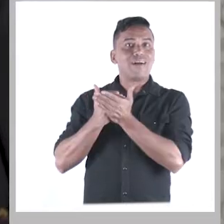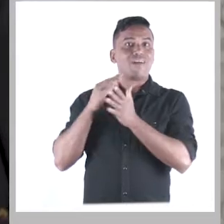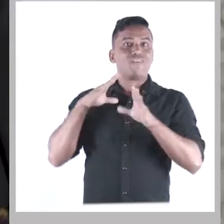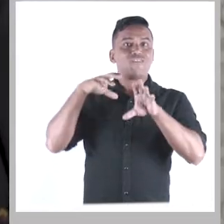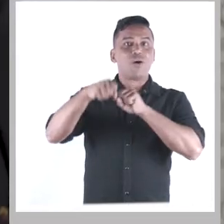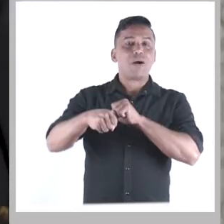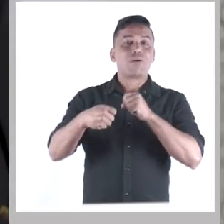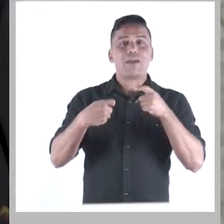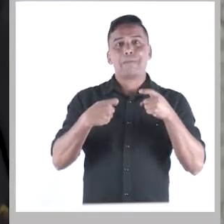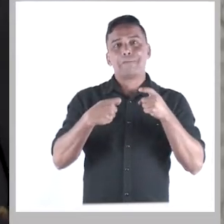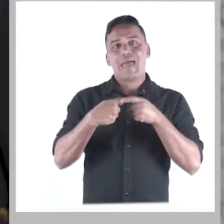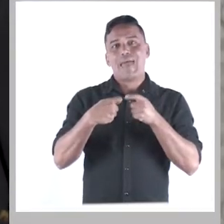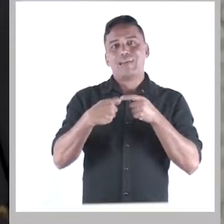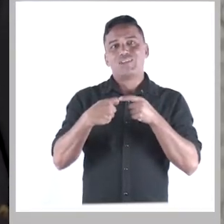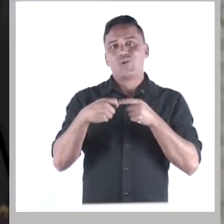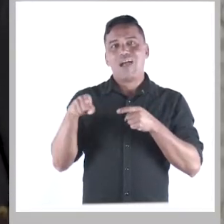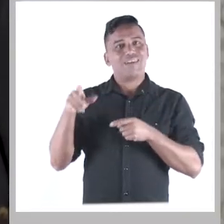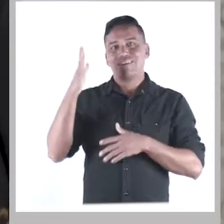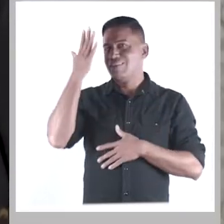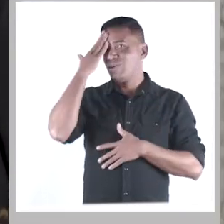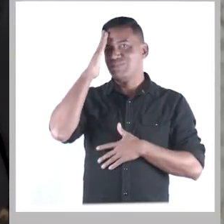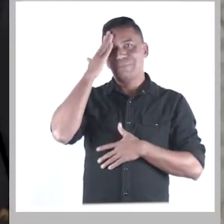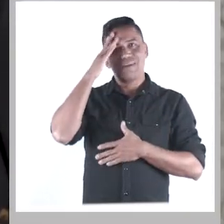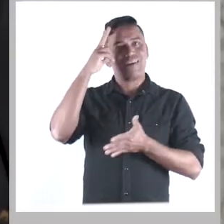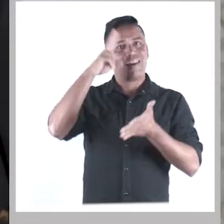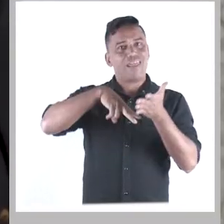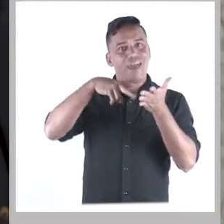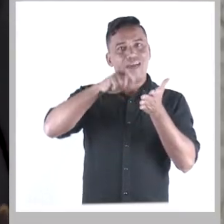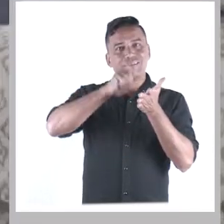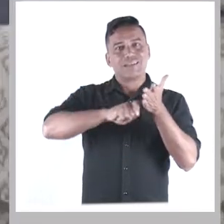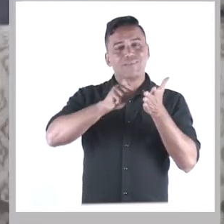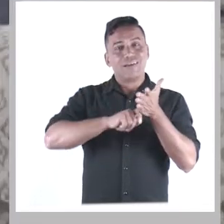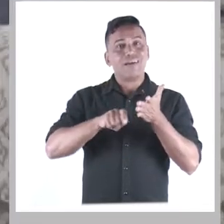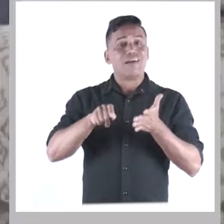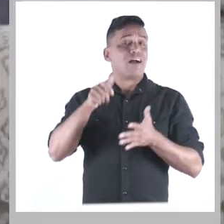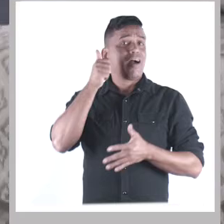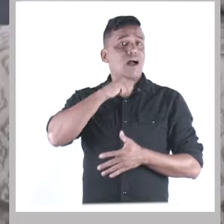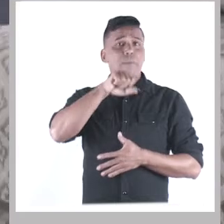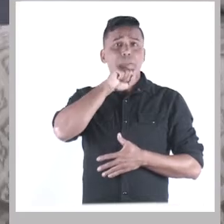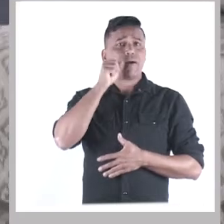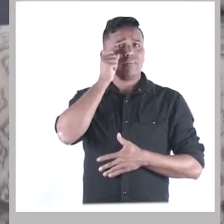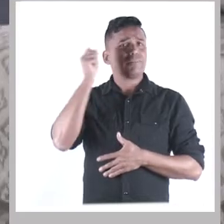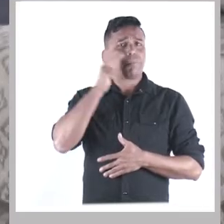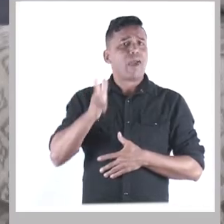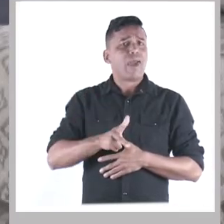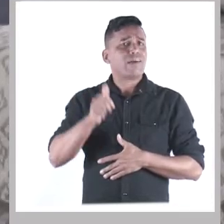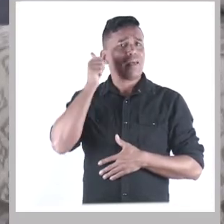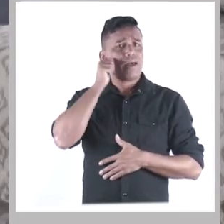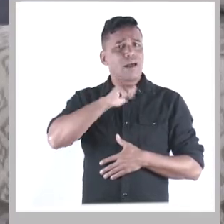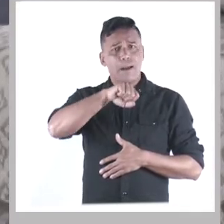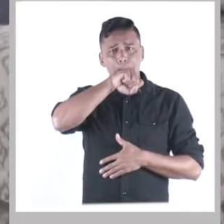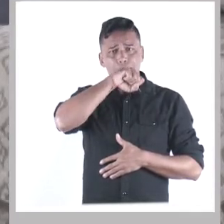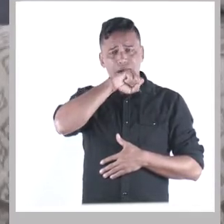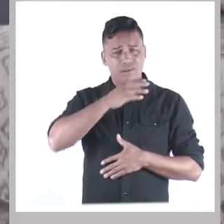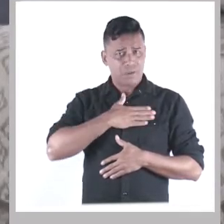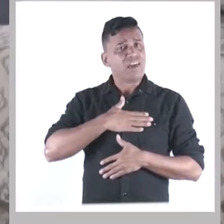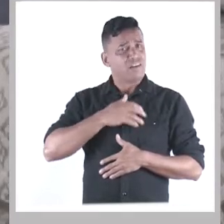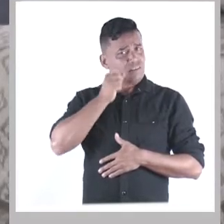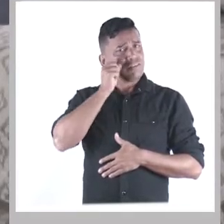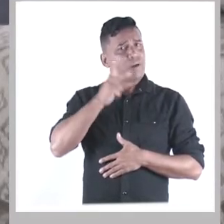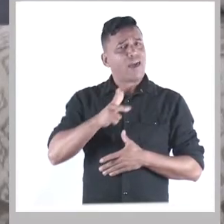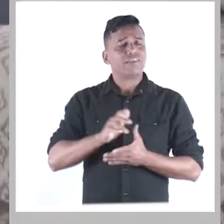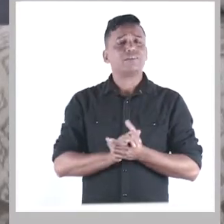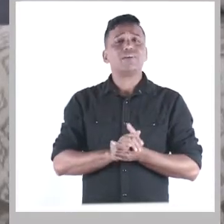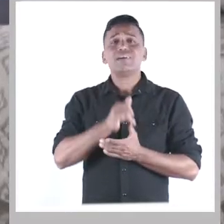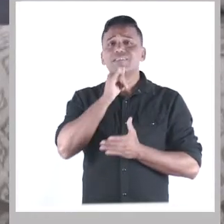médica. Uma mulher que não foi alfabetizada, né? Então, e uma mulher esperta, né? Eu falo, meu Deus, o que